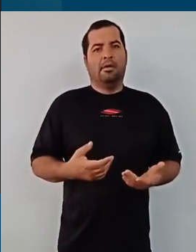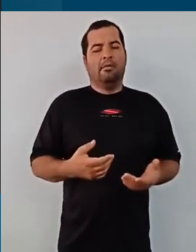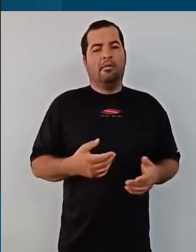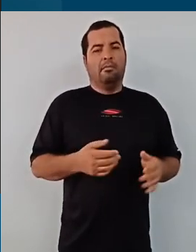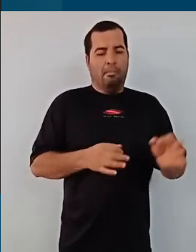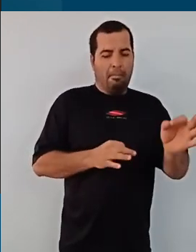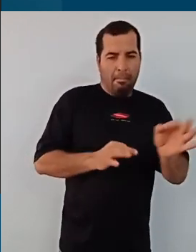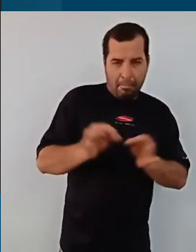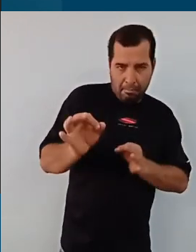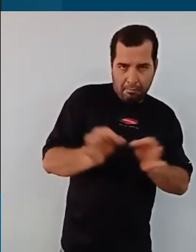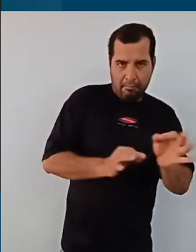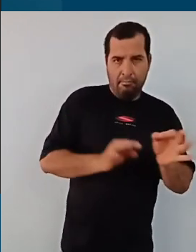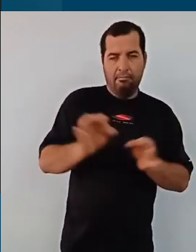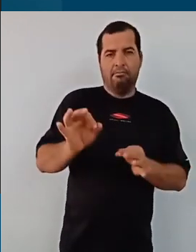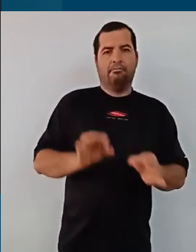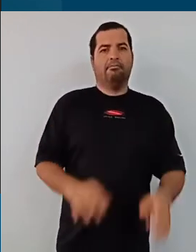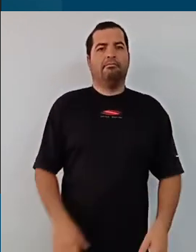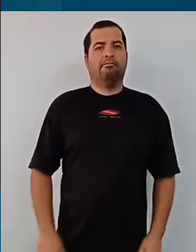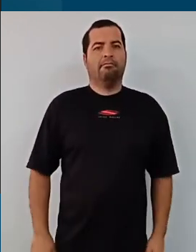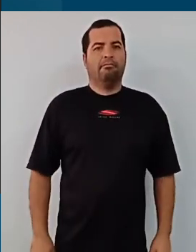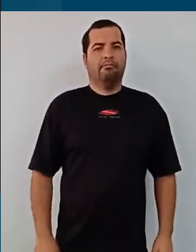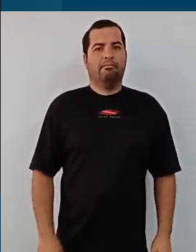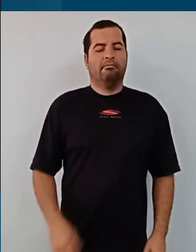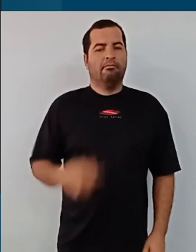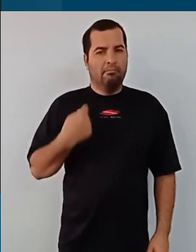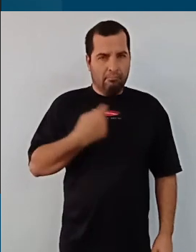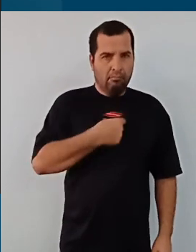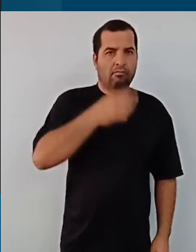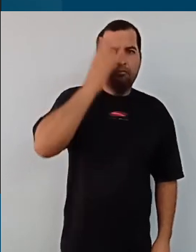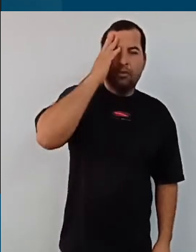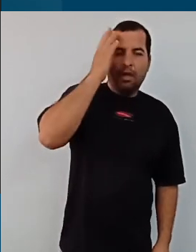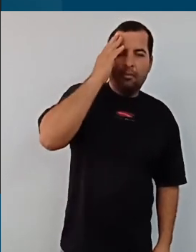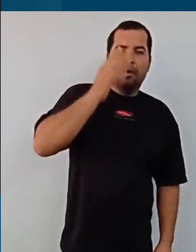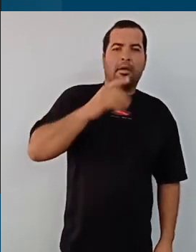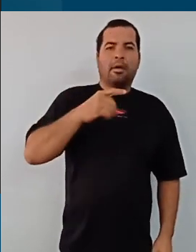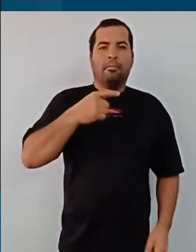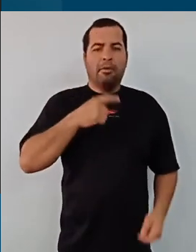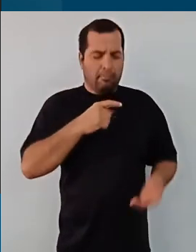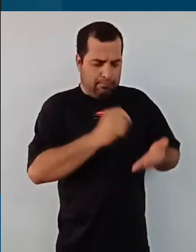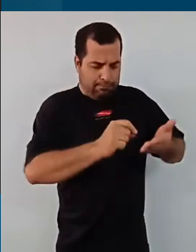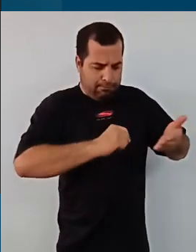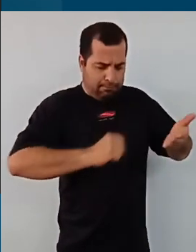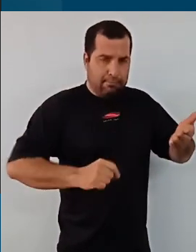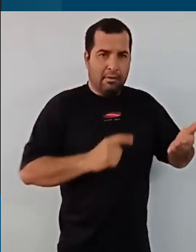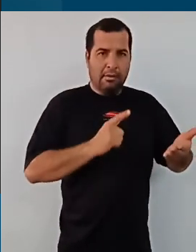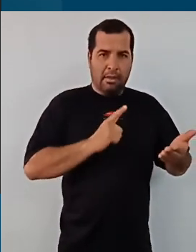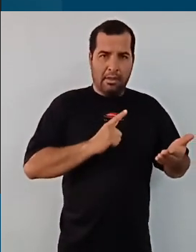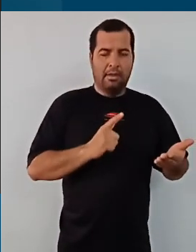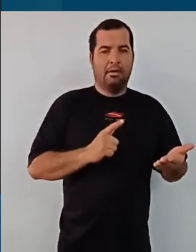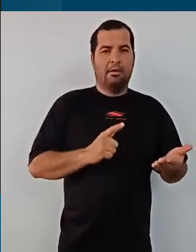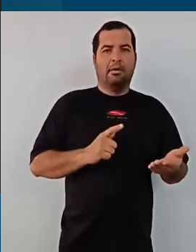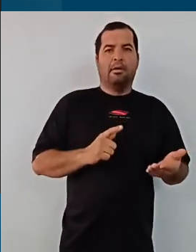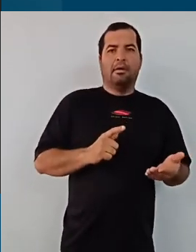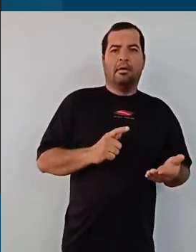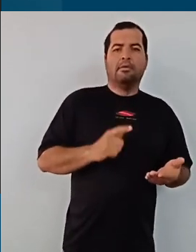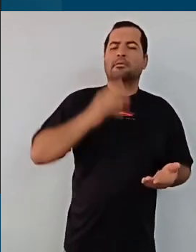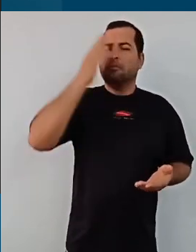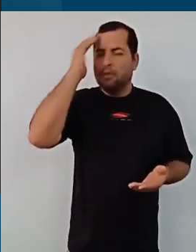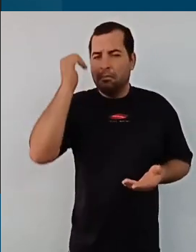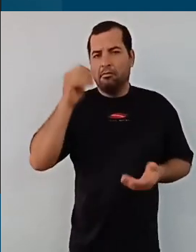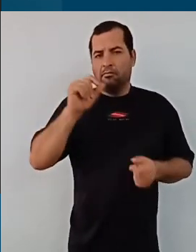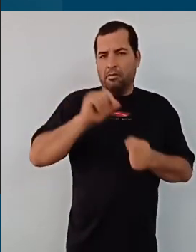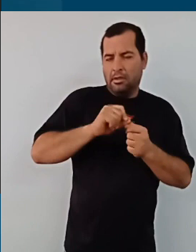forma, depois que a gente escolhe o conteúdo. O conteúdo são as habilidades, os objetos